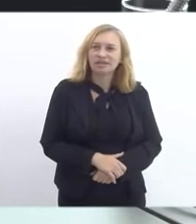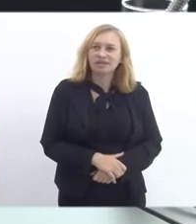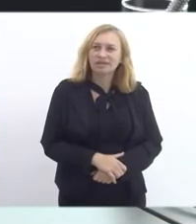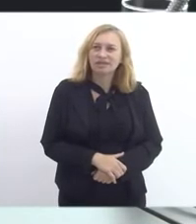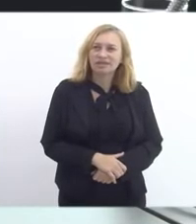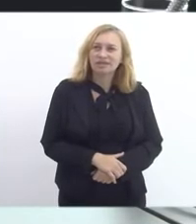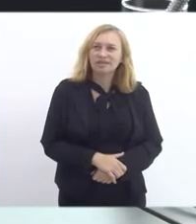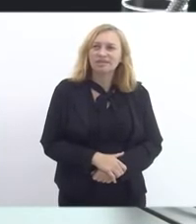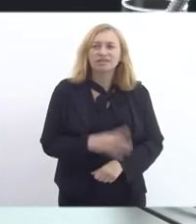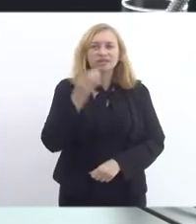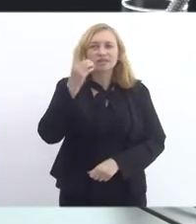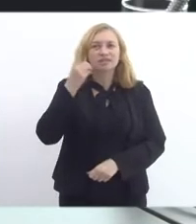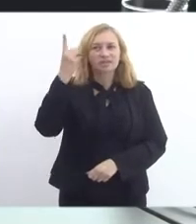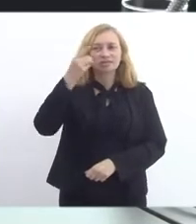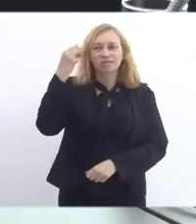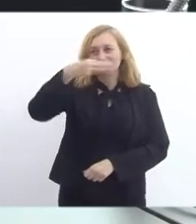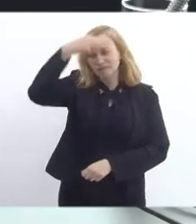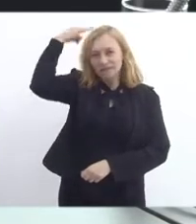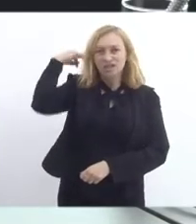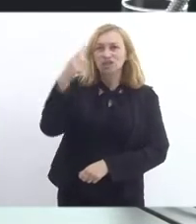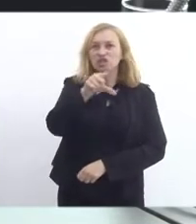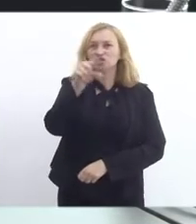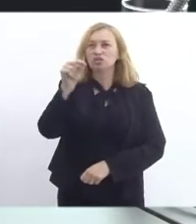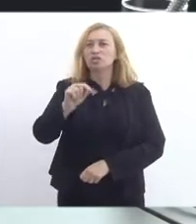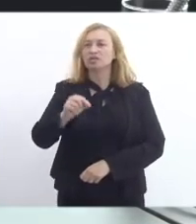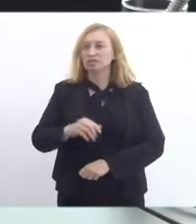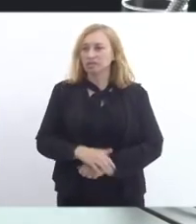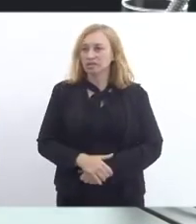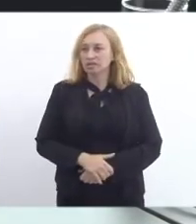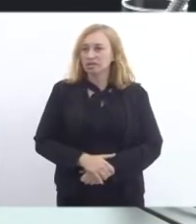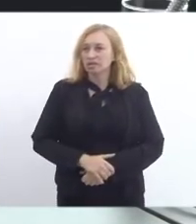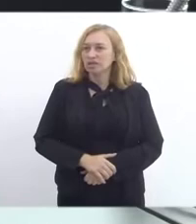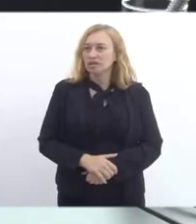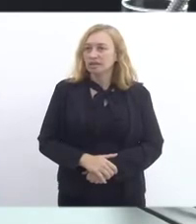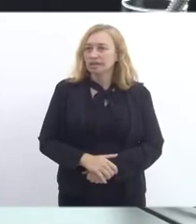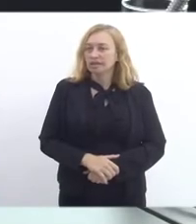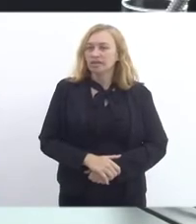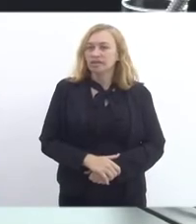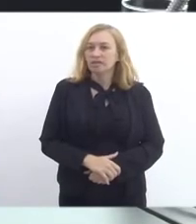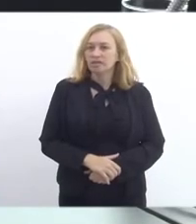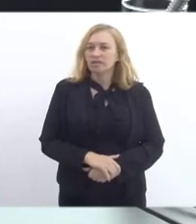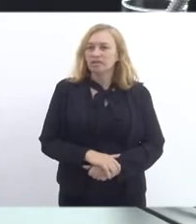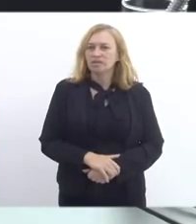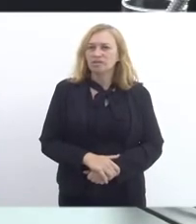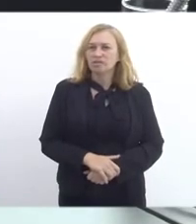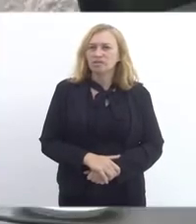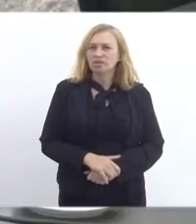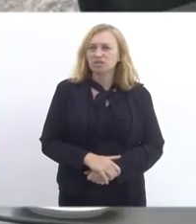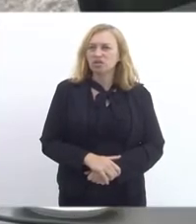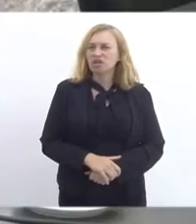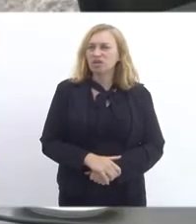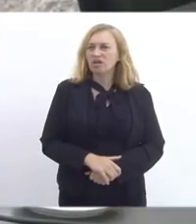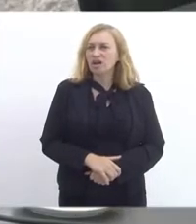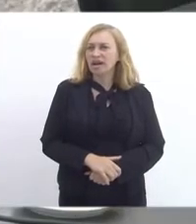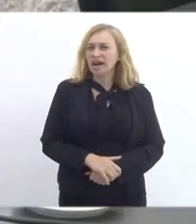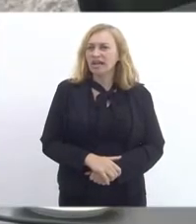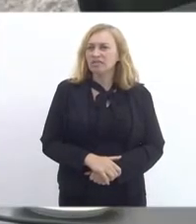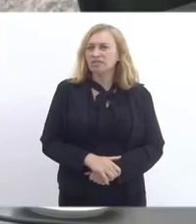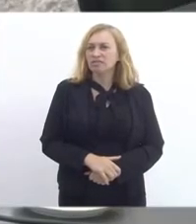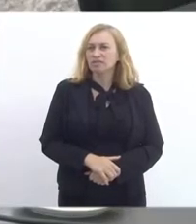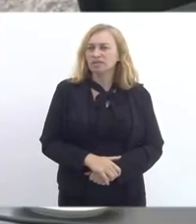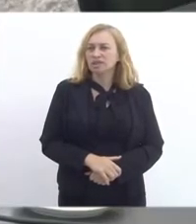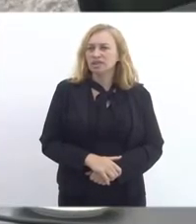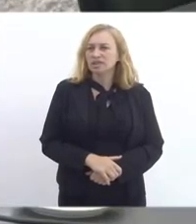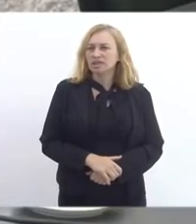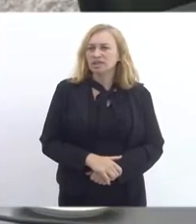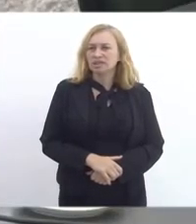o deputado Márcio Pacheco é que decide. Eu sou o autor do parecer. Não, é que, não, não vou votar, não, só levantar. É que